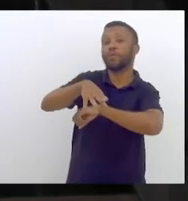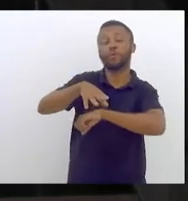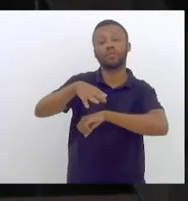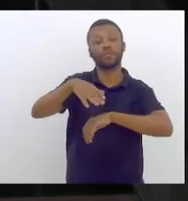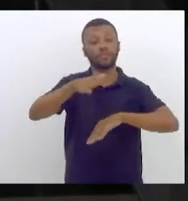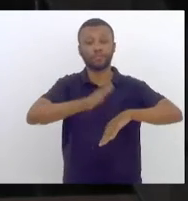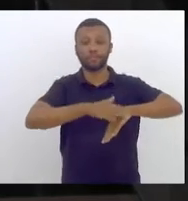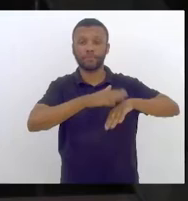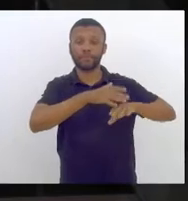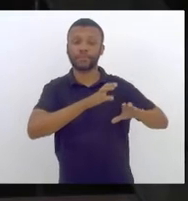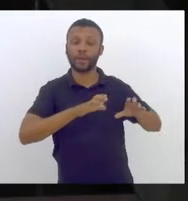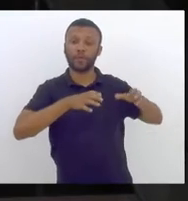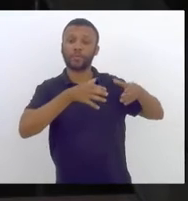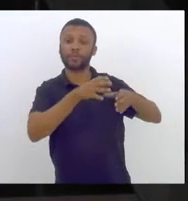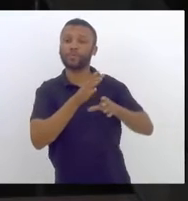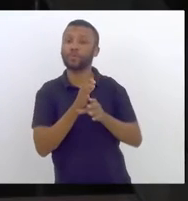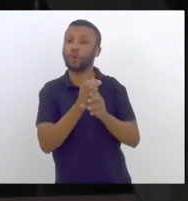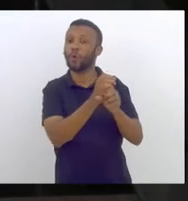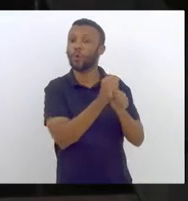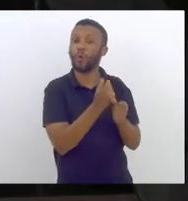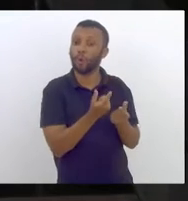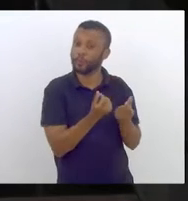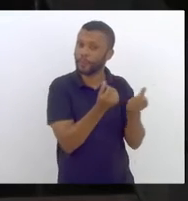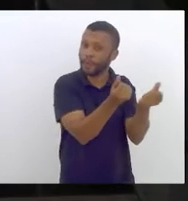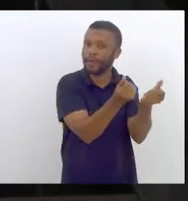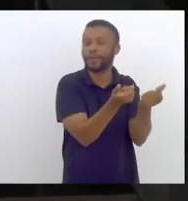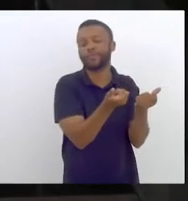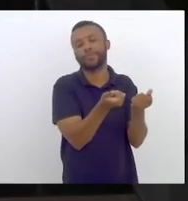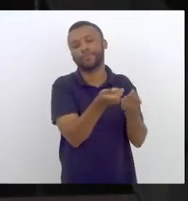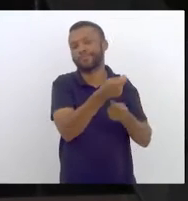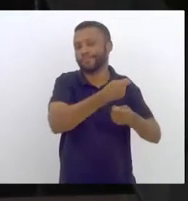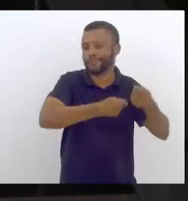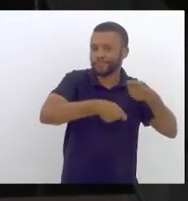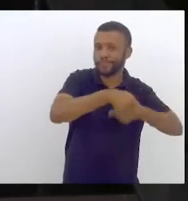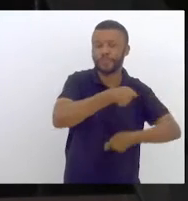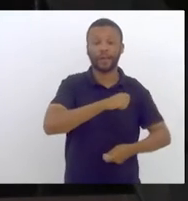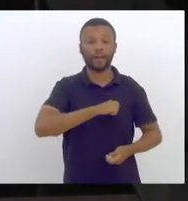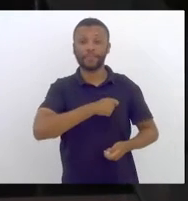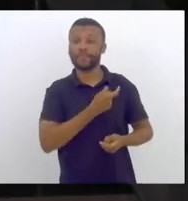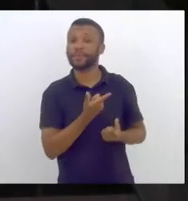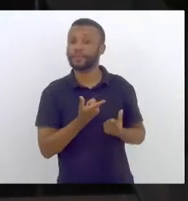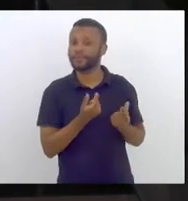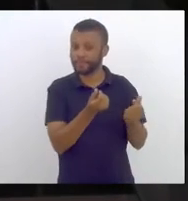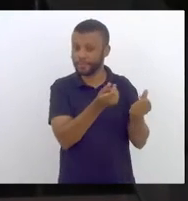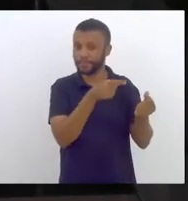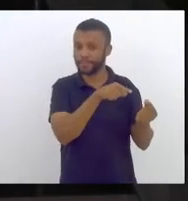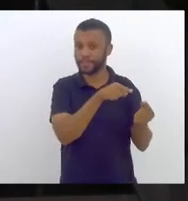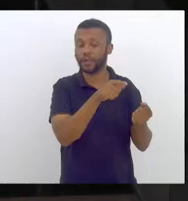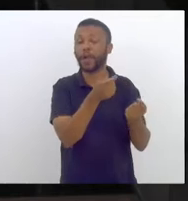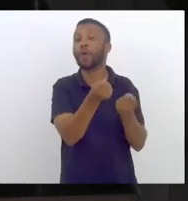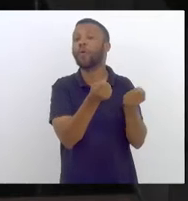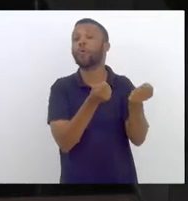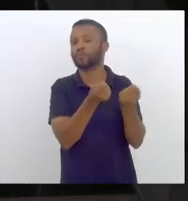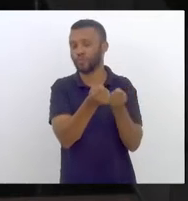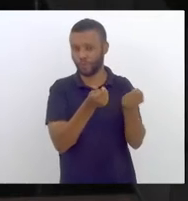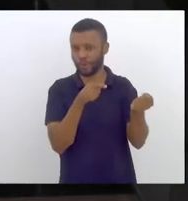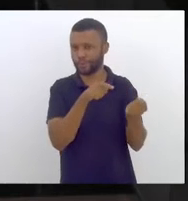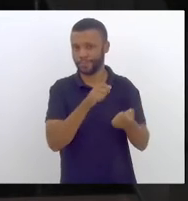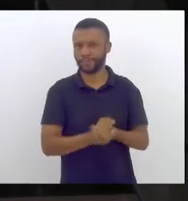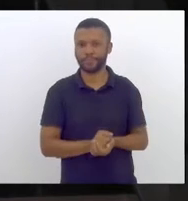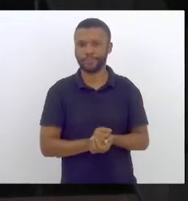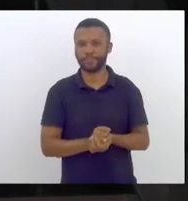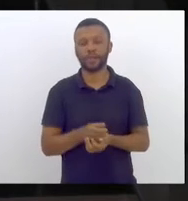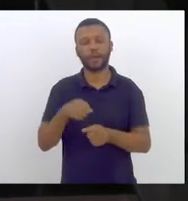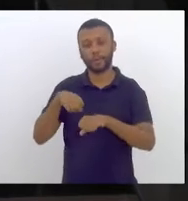Orçamento, Finanças, Fiscalização Financeira e Controle.